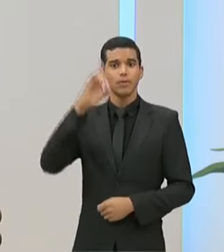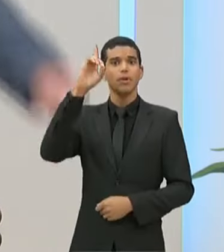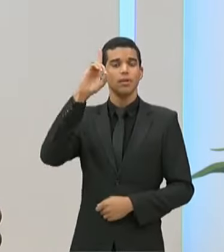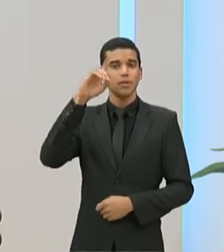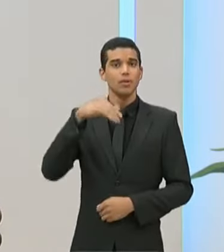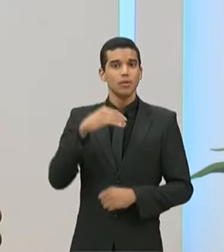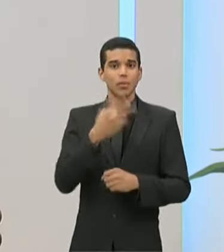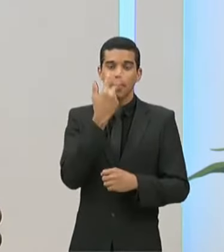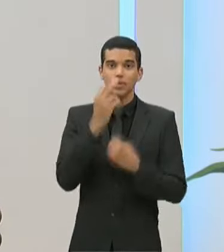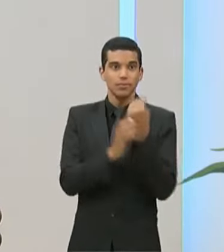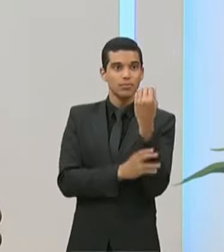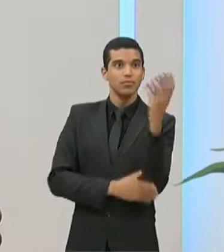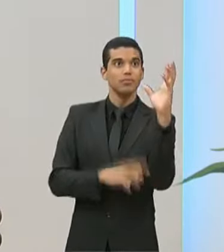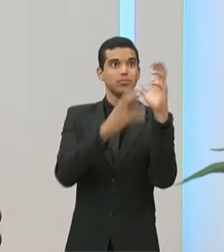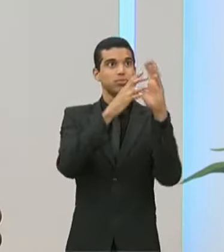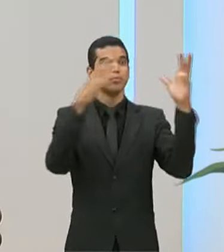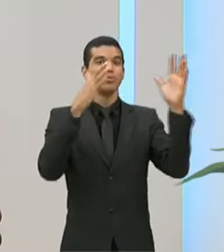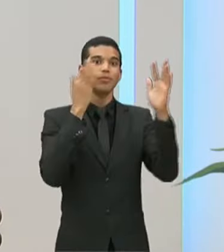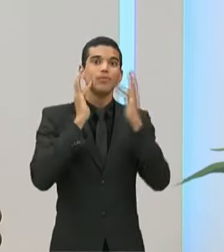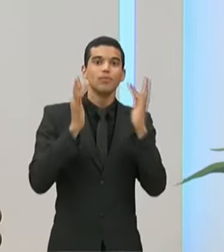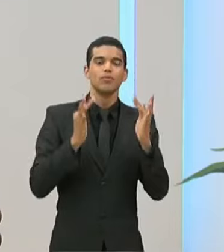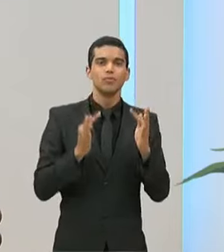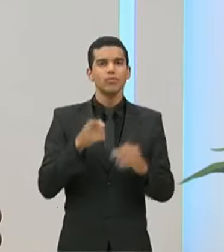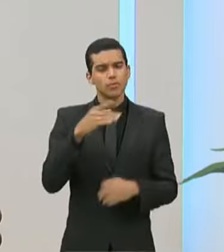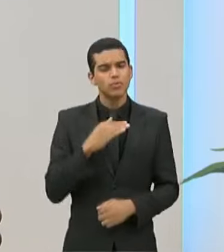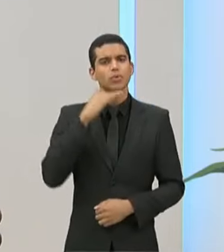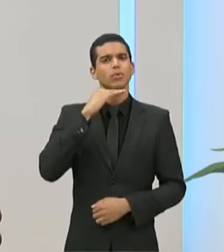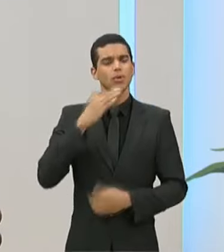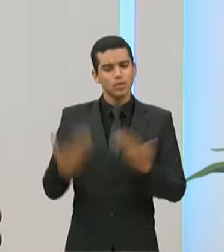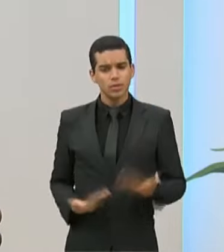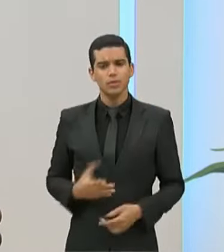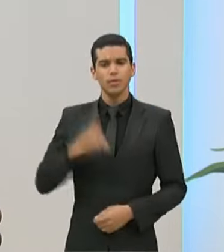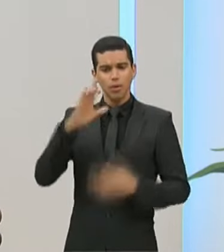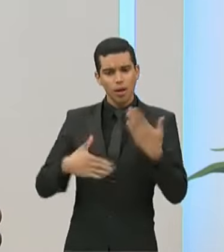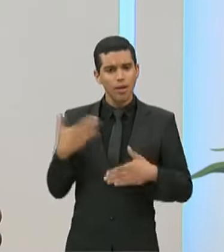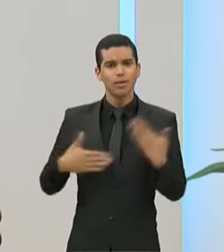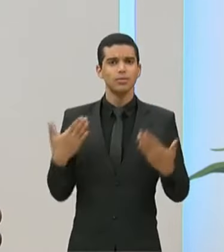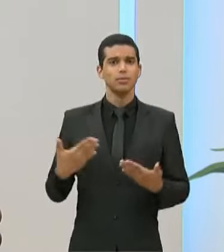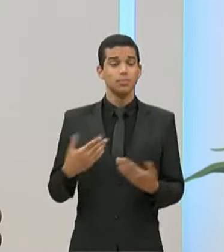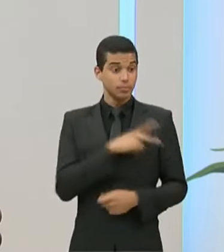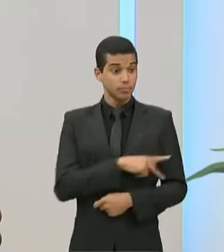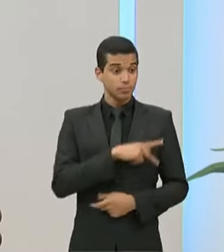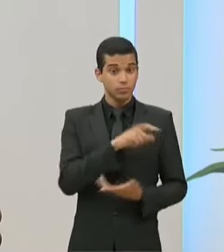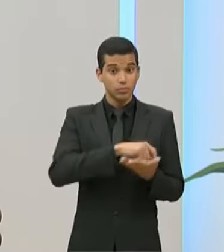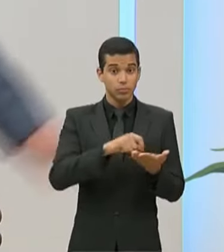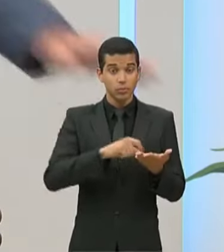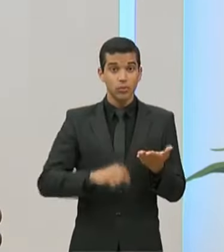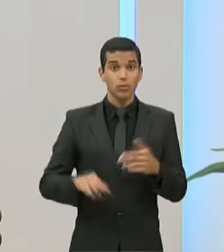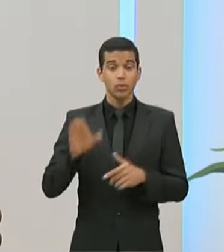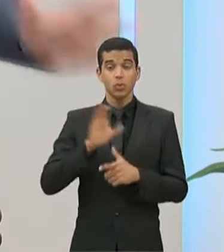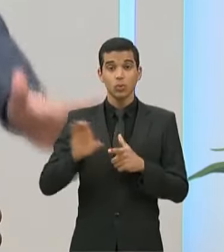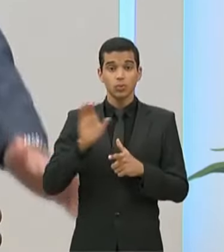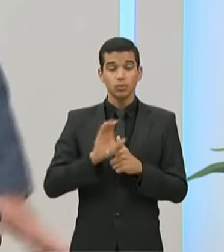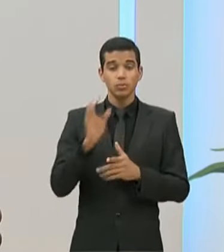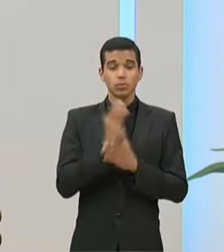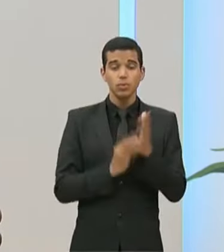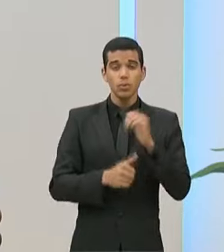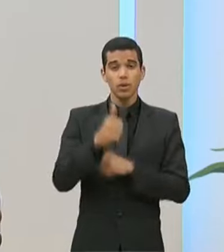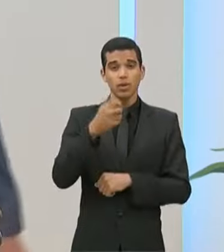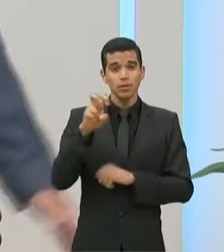cabeça, sirva a Deus com alegria. Paulo, quando escreve aos Coríntios, capítulo 15, versículo 58, eu amo